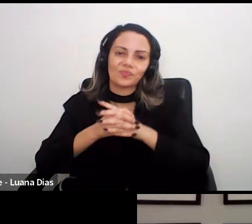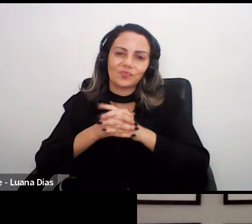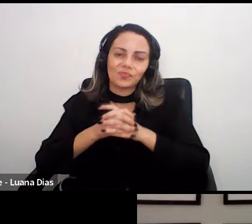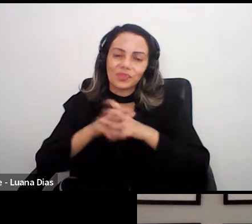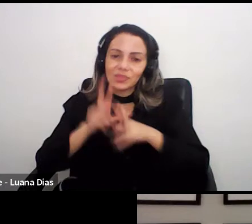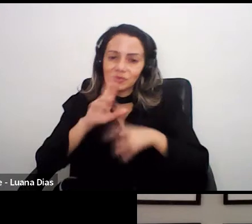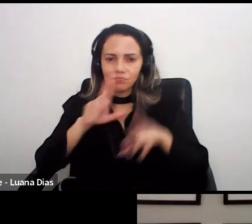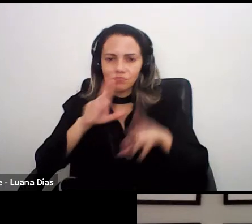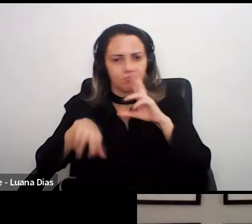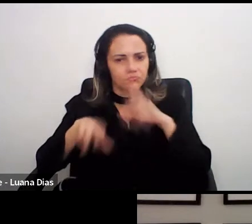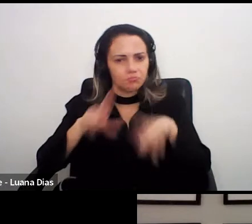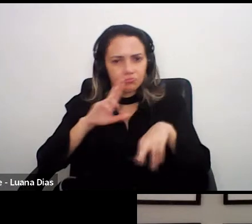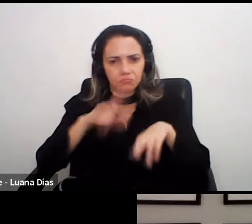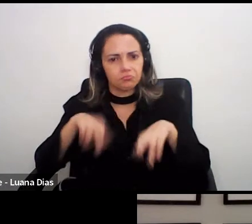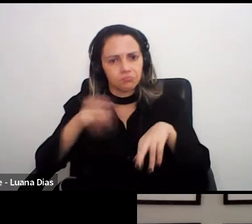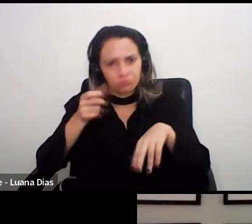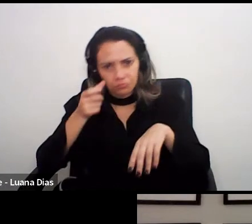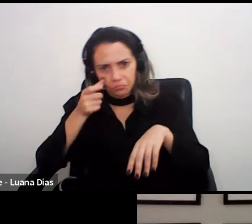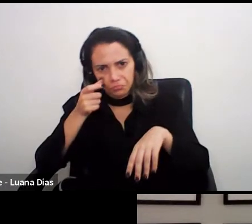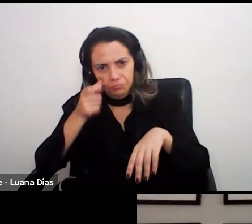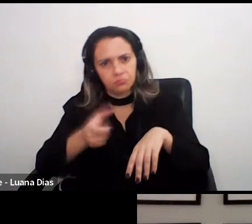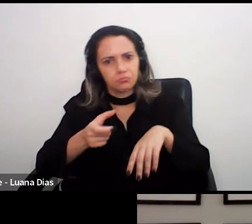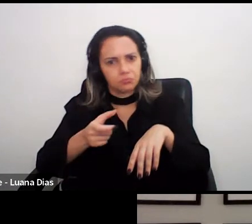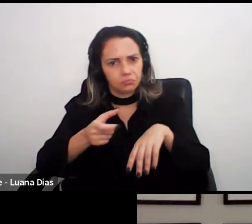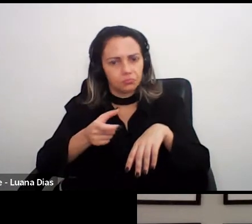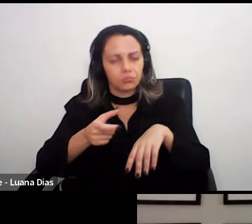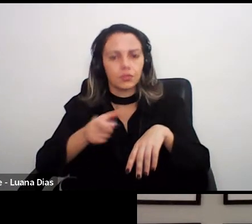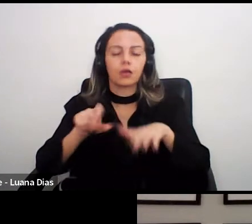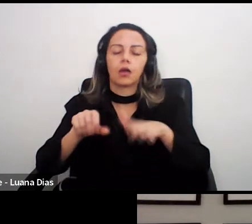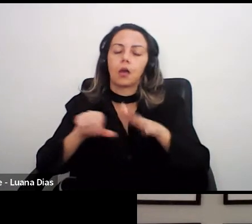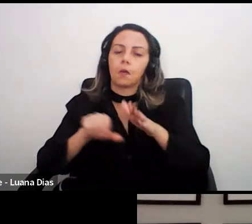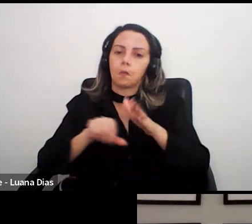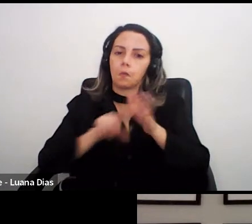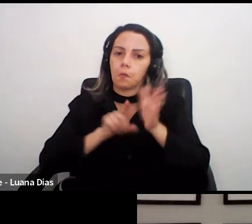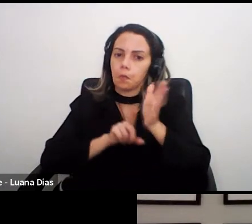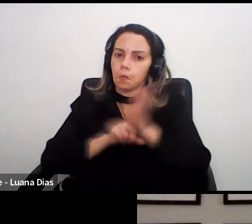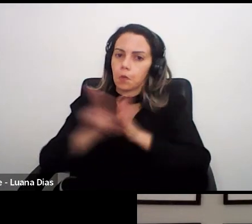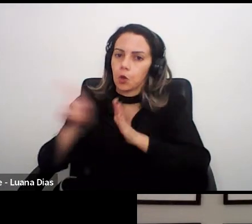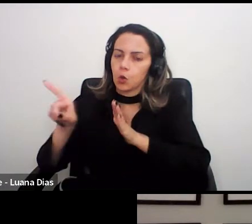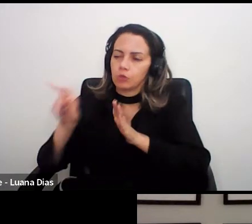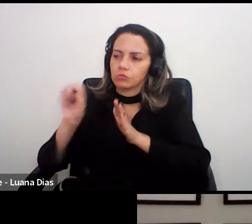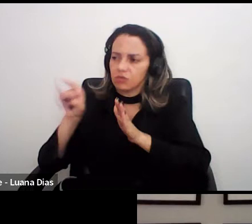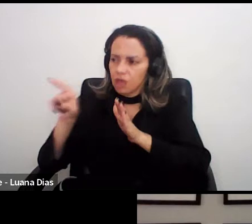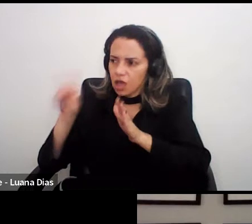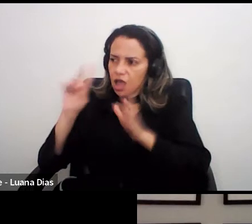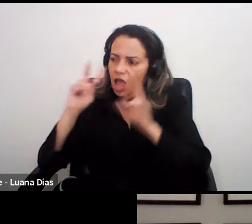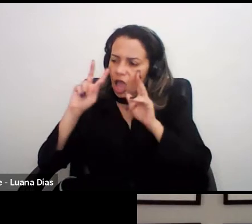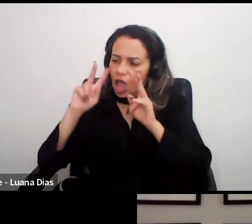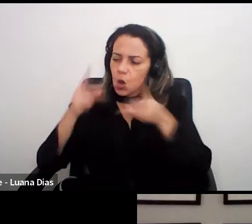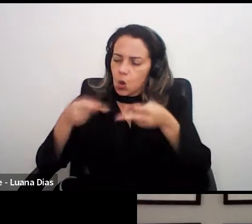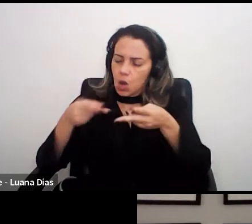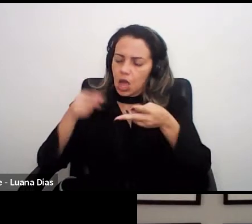as respostas foram muito interessantes. Quer dizer, nós perguntamos, primeiro, se ele reconhece isso